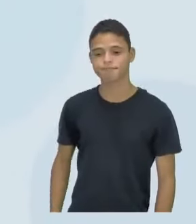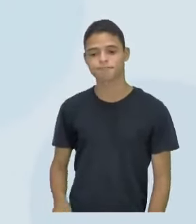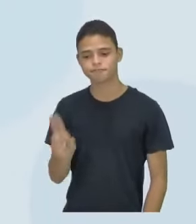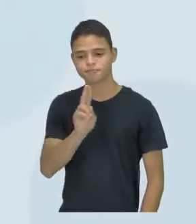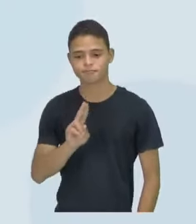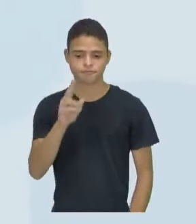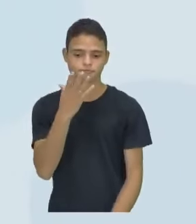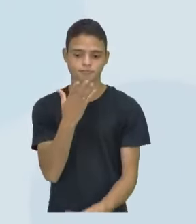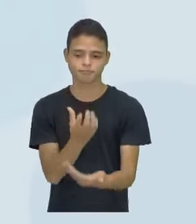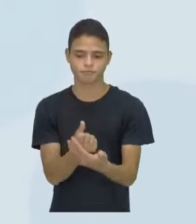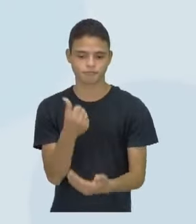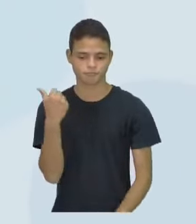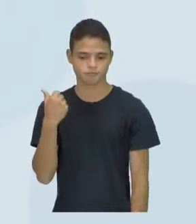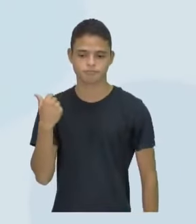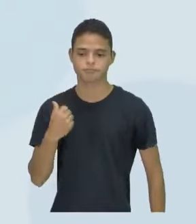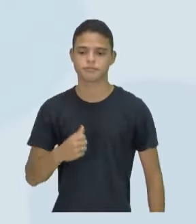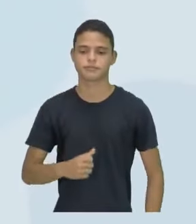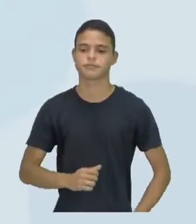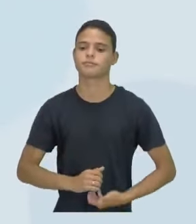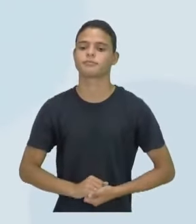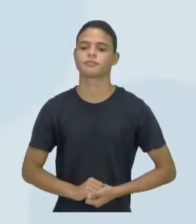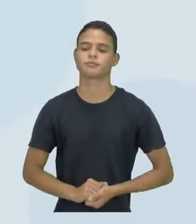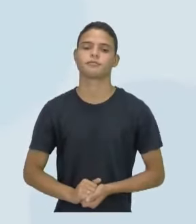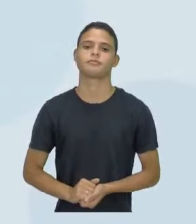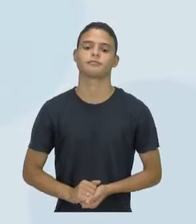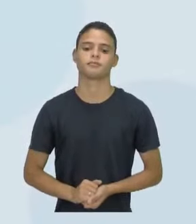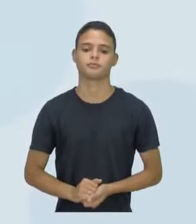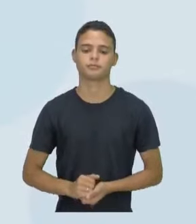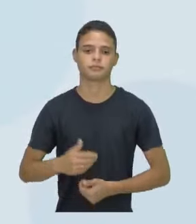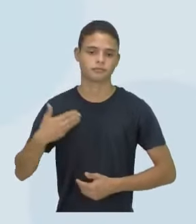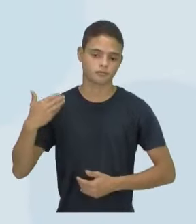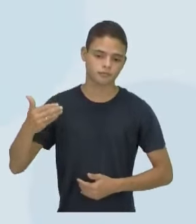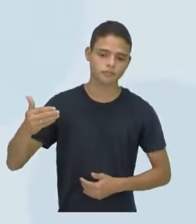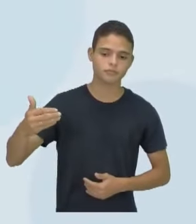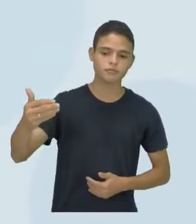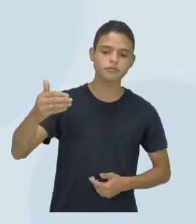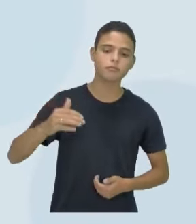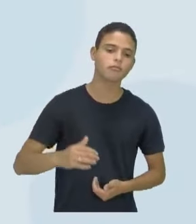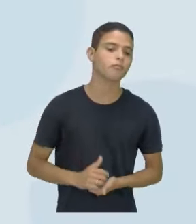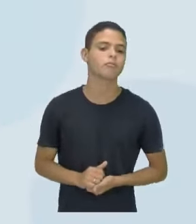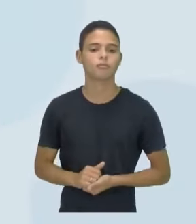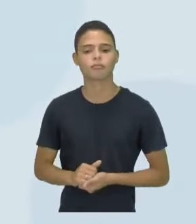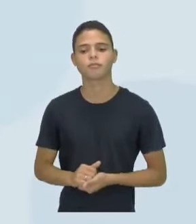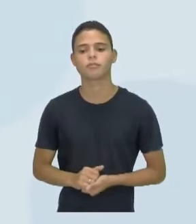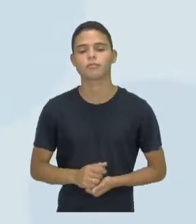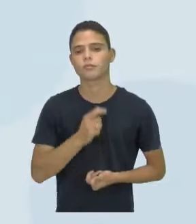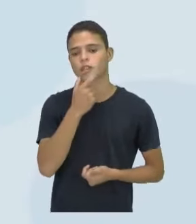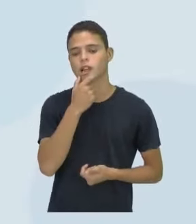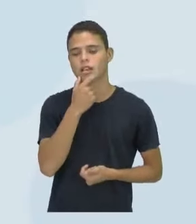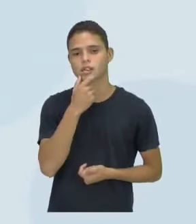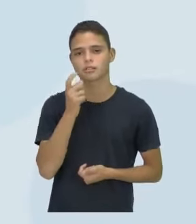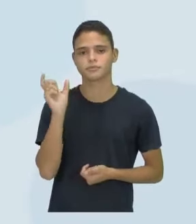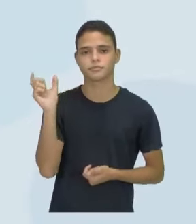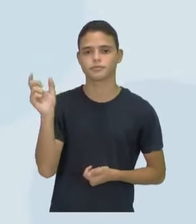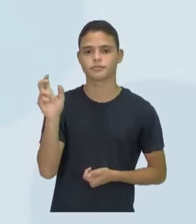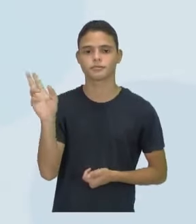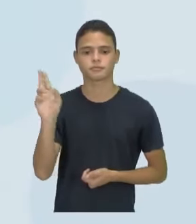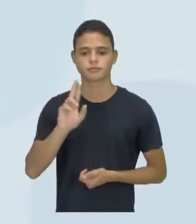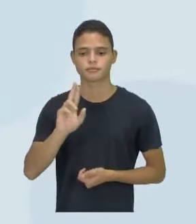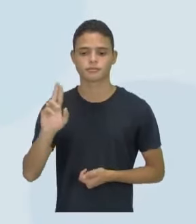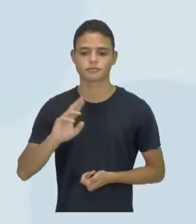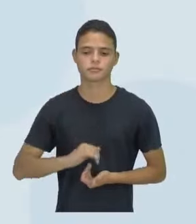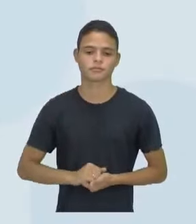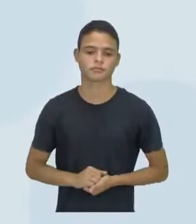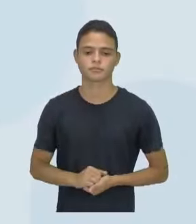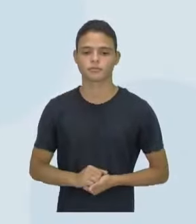aí o QR Code de vocês, legal? E indo para frente, so students will be able to, by the end of this